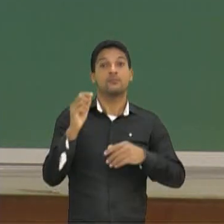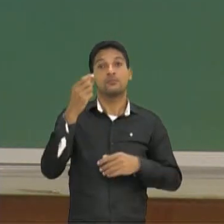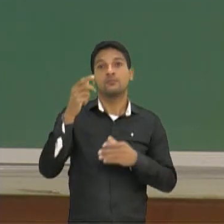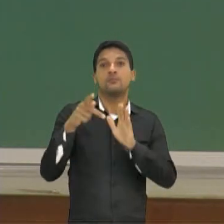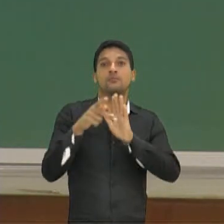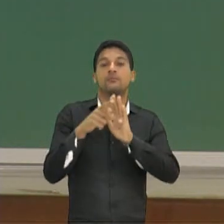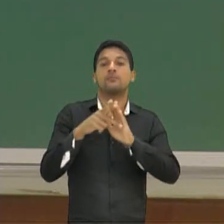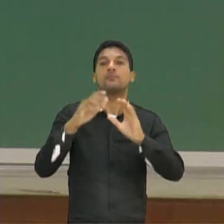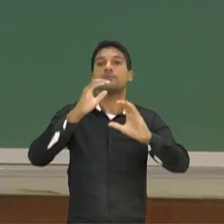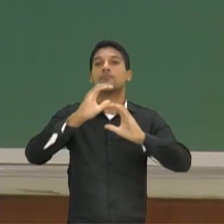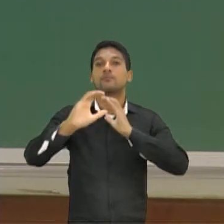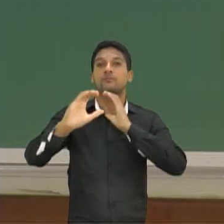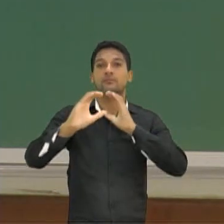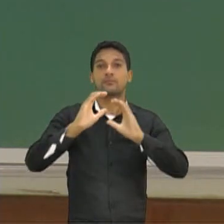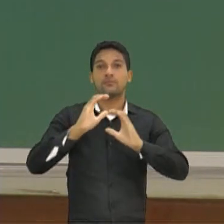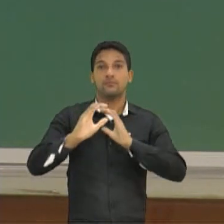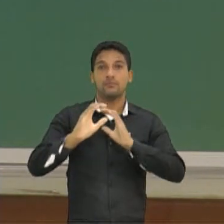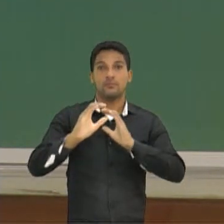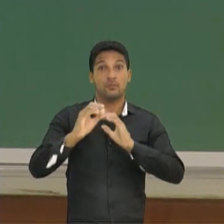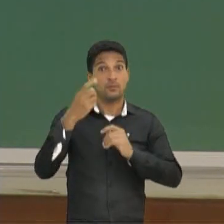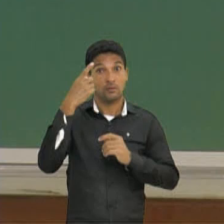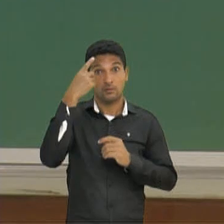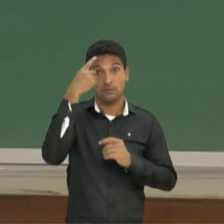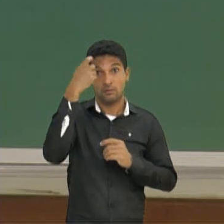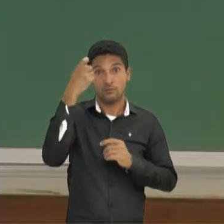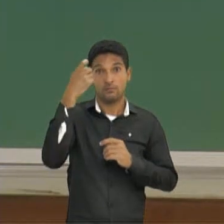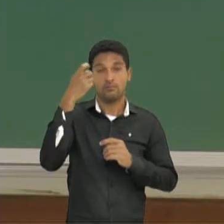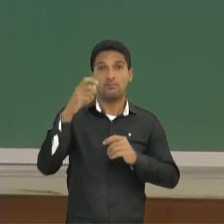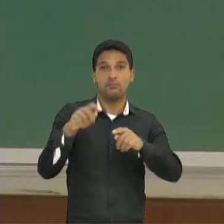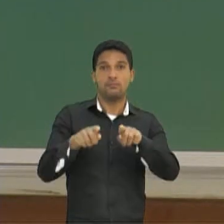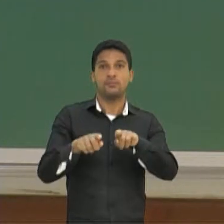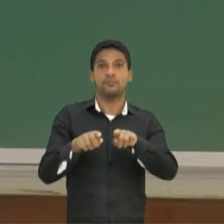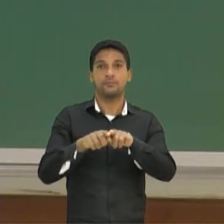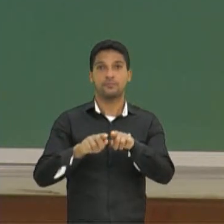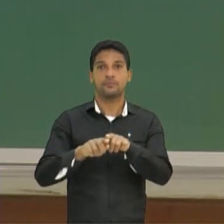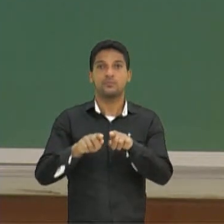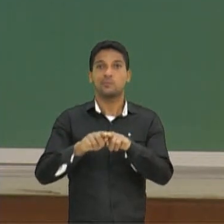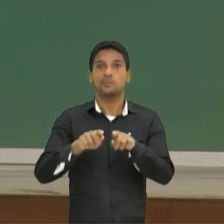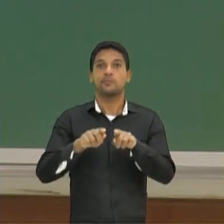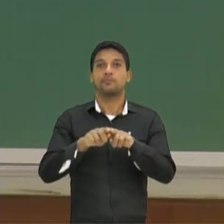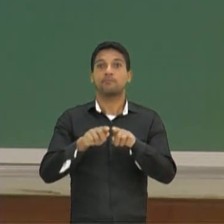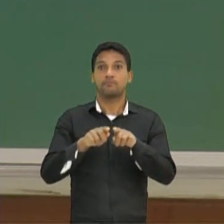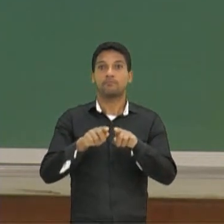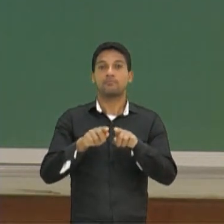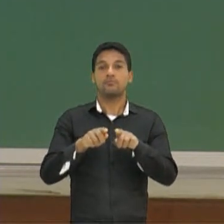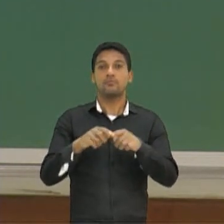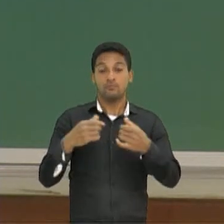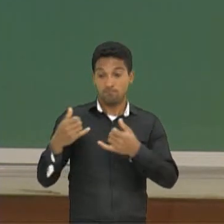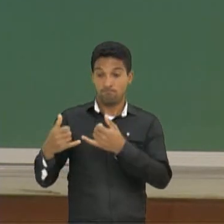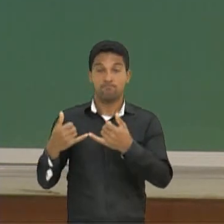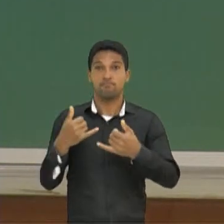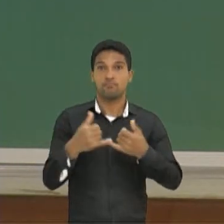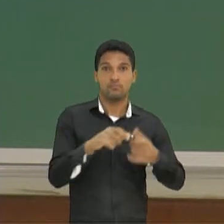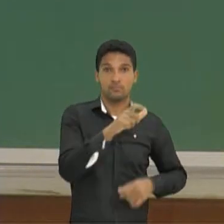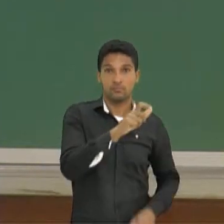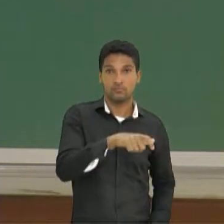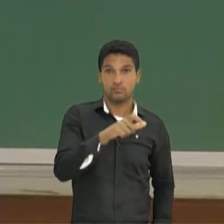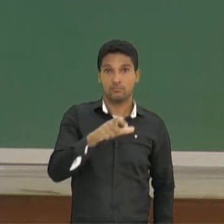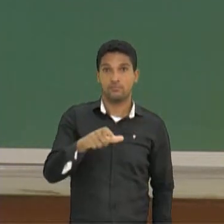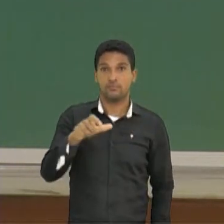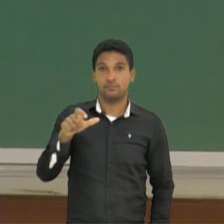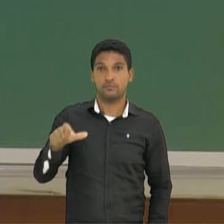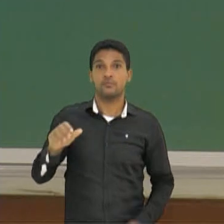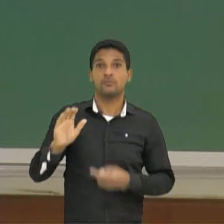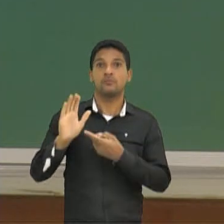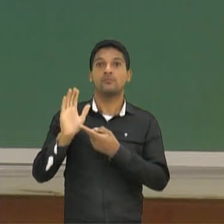surge a partir da criatividade e espontaneidade das ações entre os jogadores, que se encontram enganjados na solução cênica de um